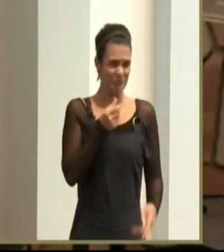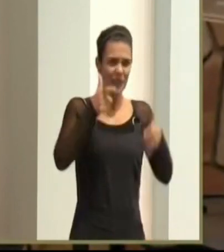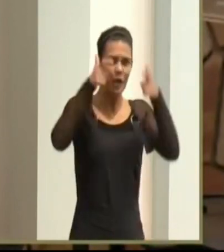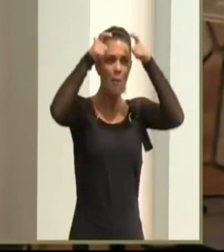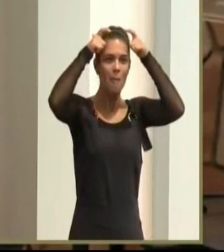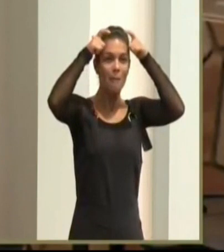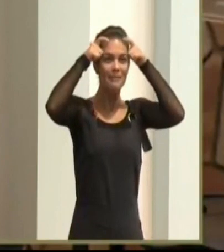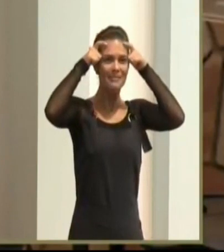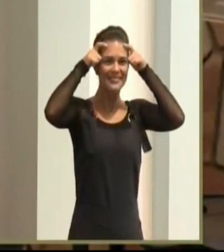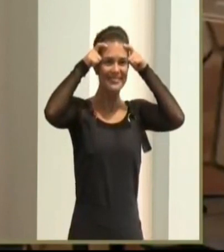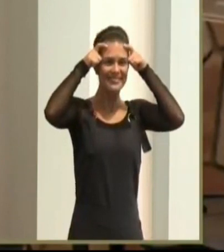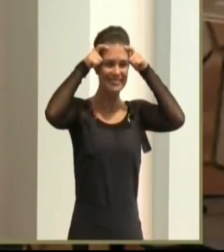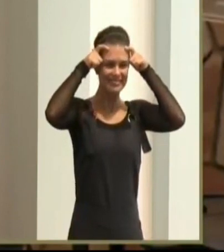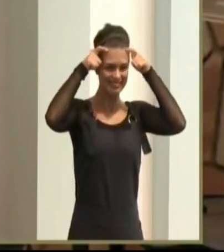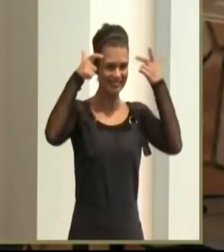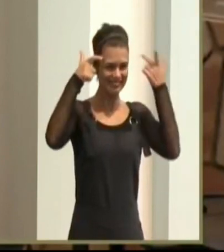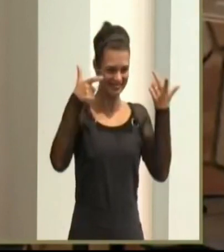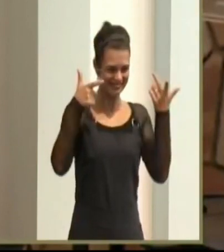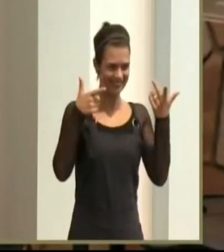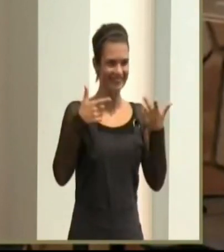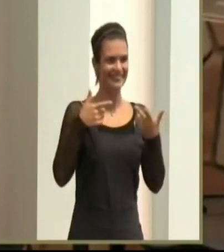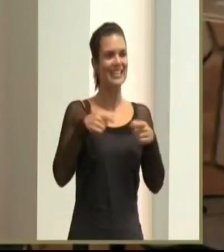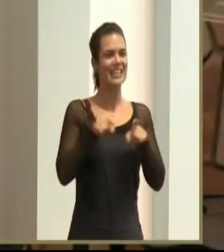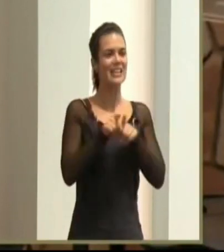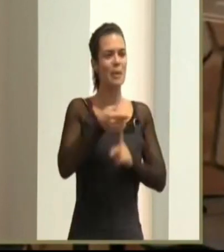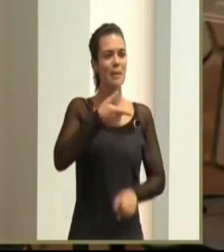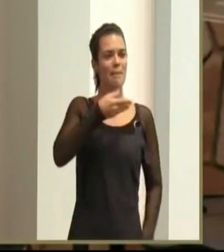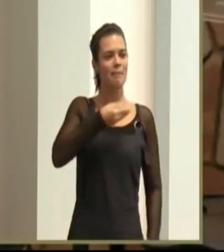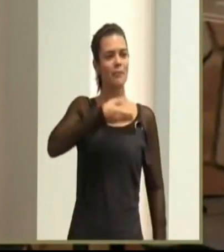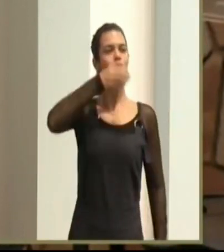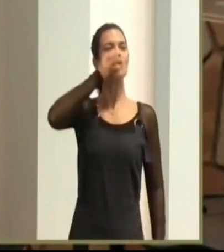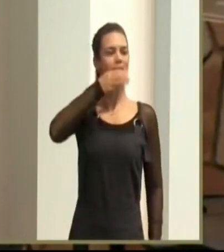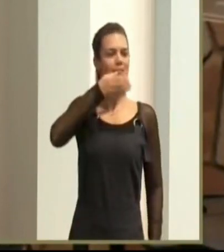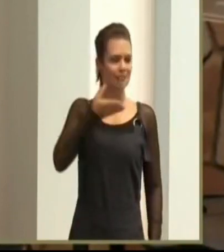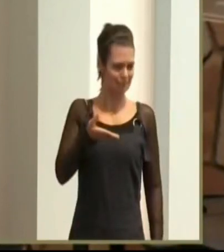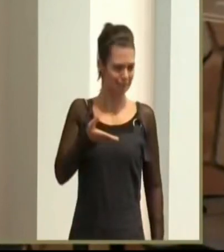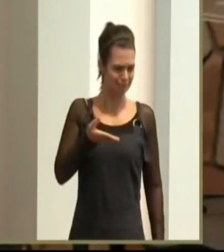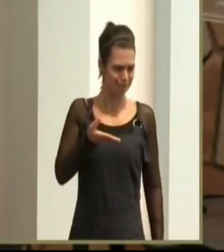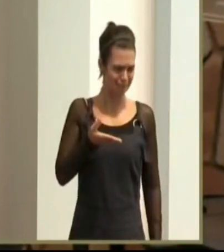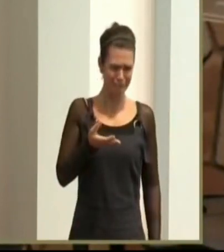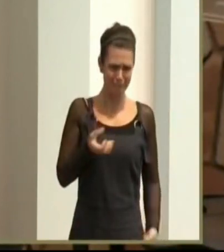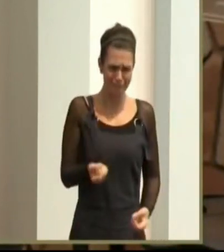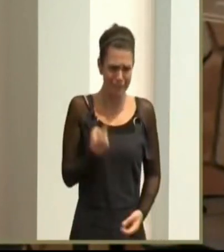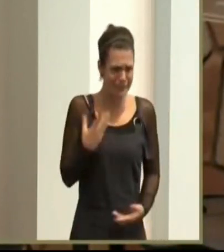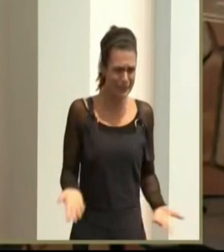seu rosto e pelas demais partes do corpo. Em Mateus 27, de